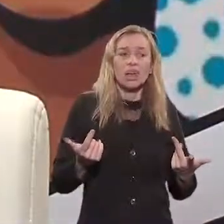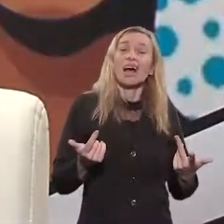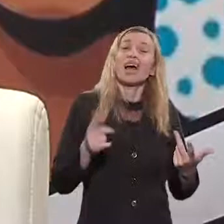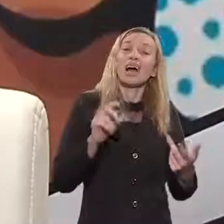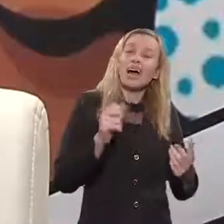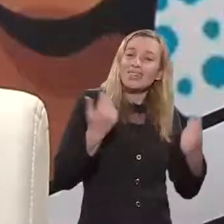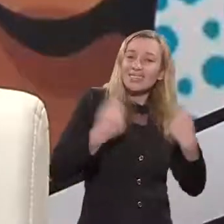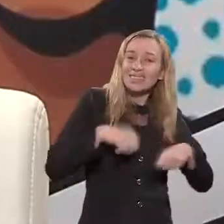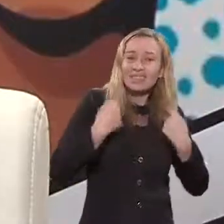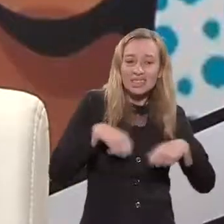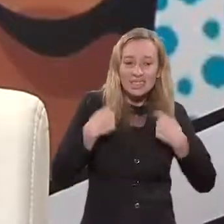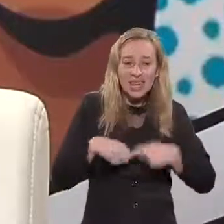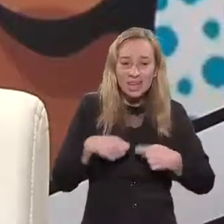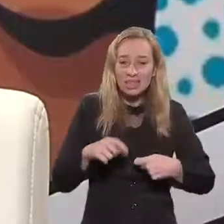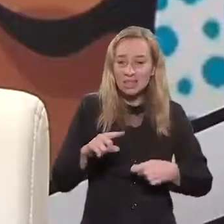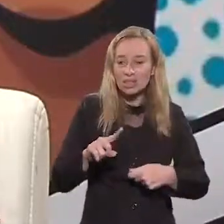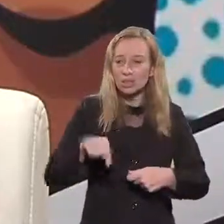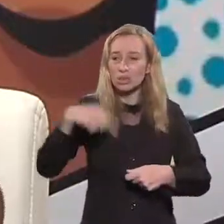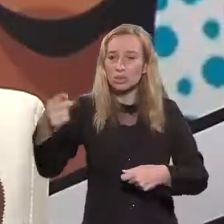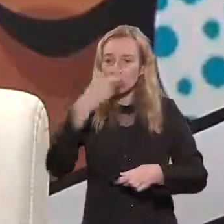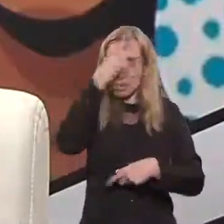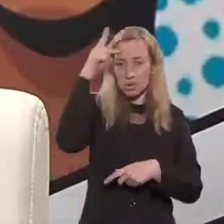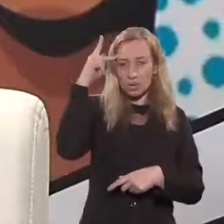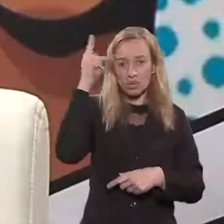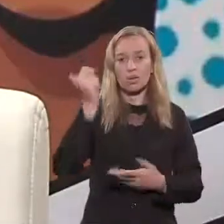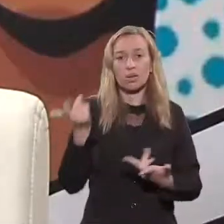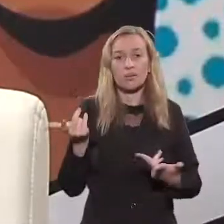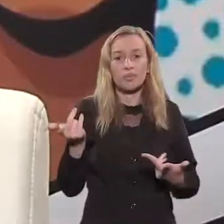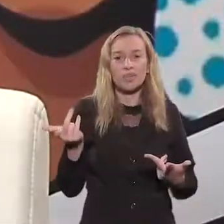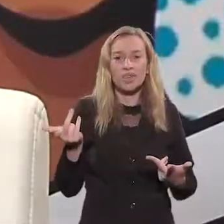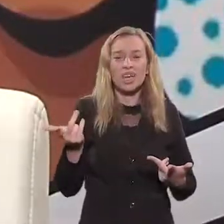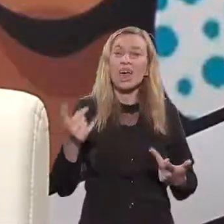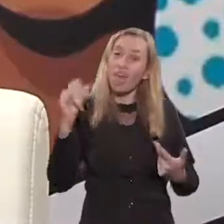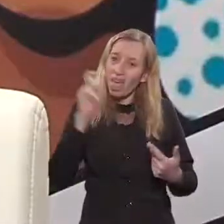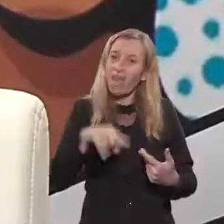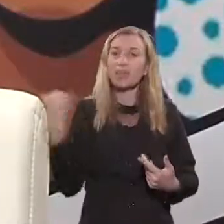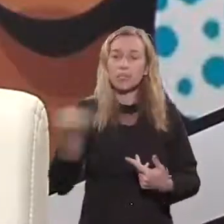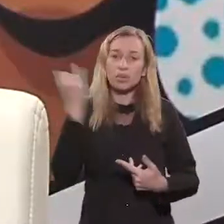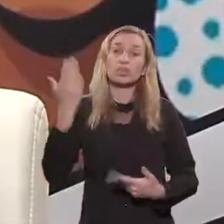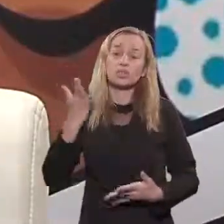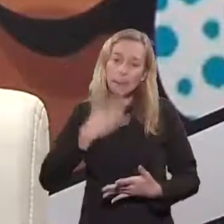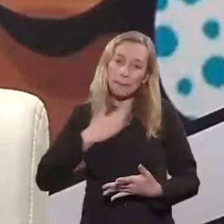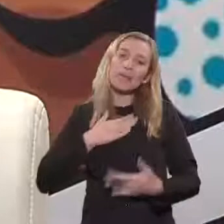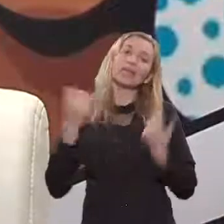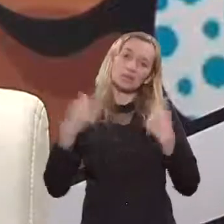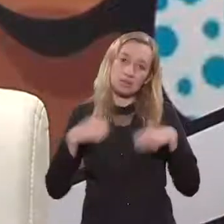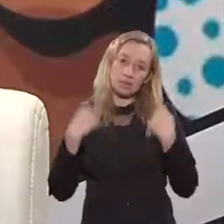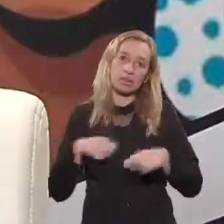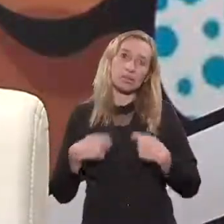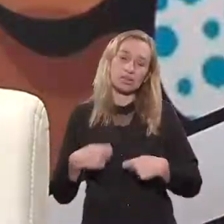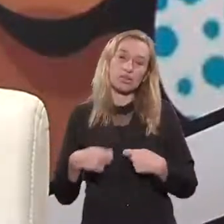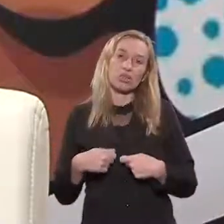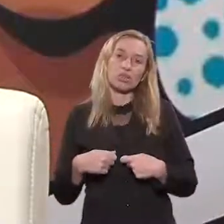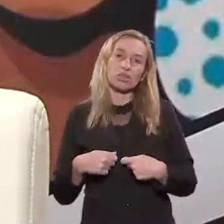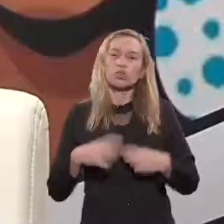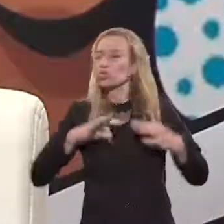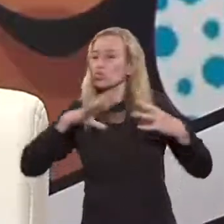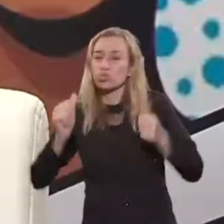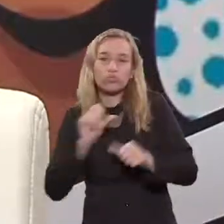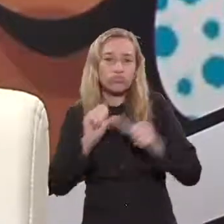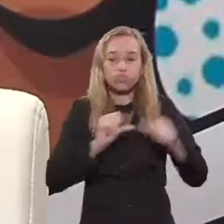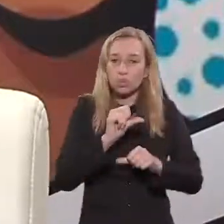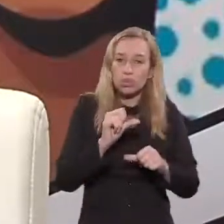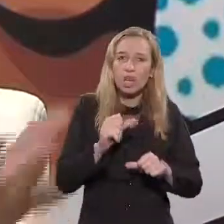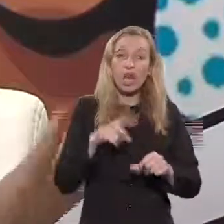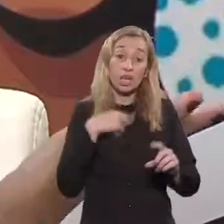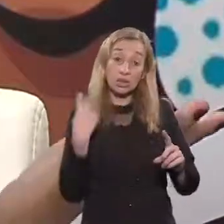isso em perspectiva, entendeu? A necessidade do outro, né? É tão importante quanto a minha